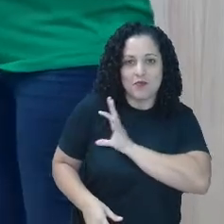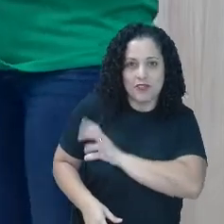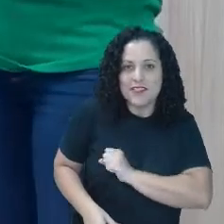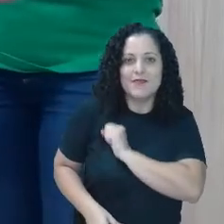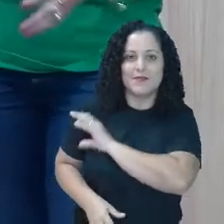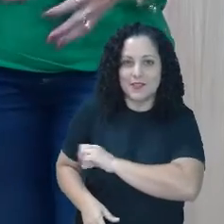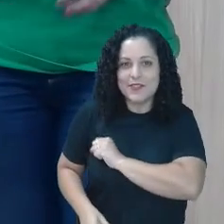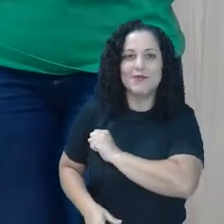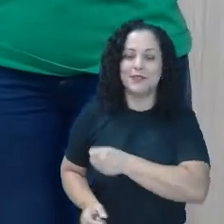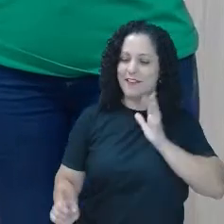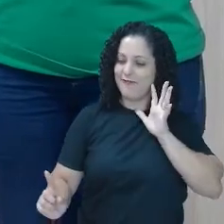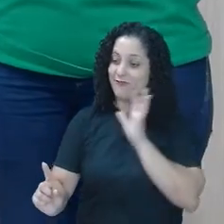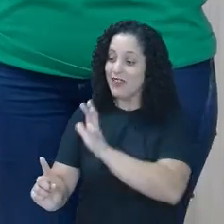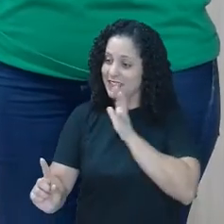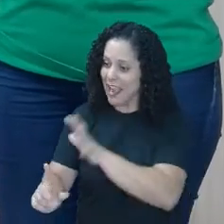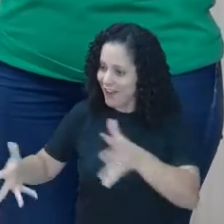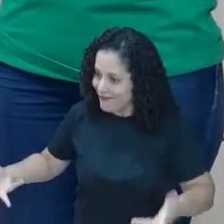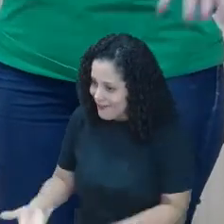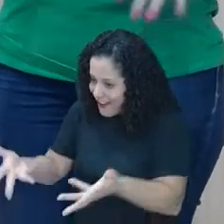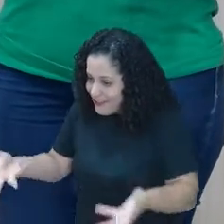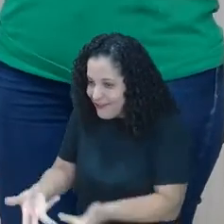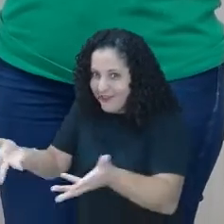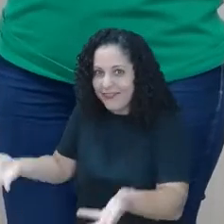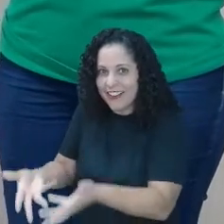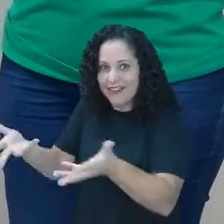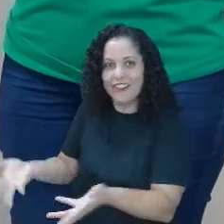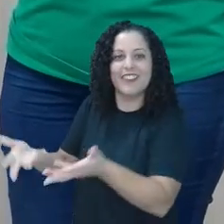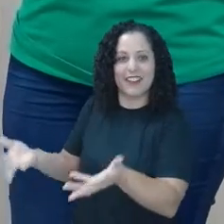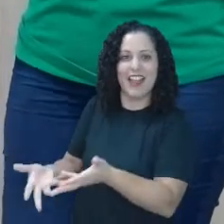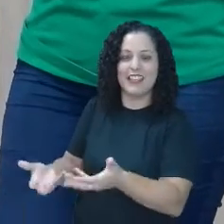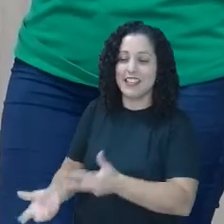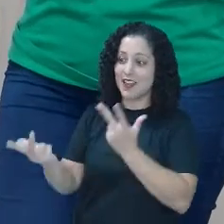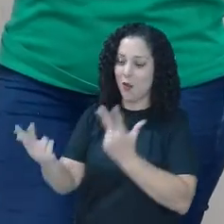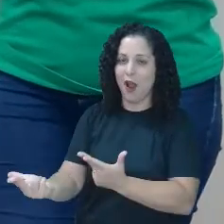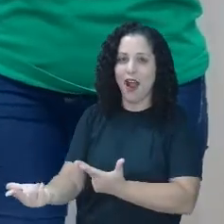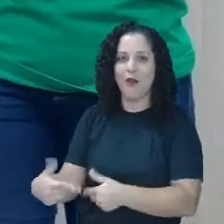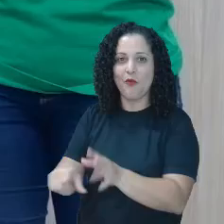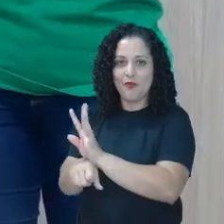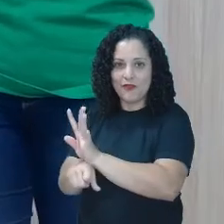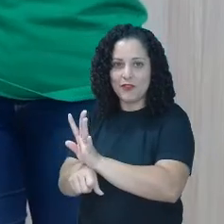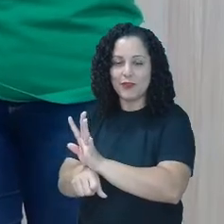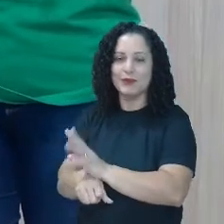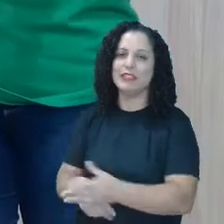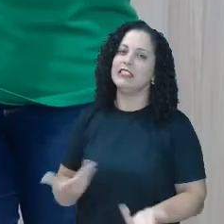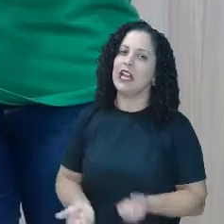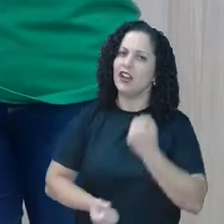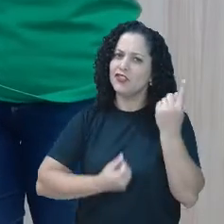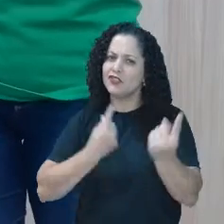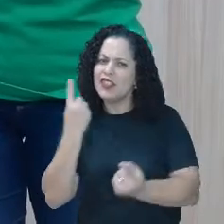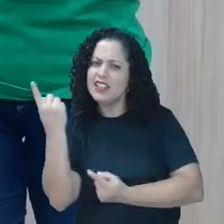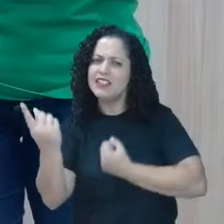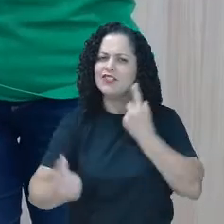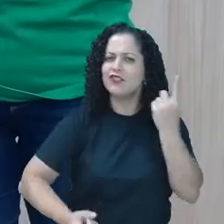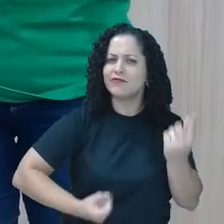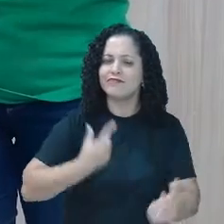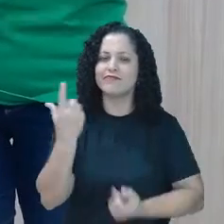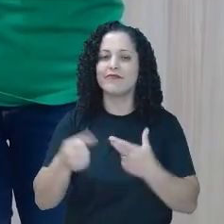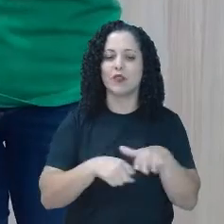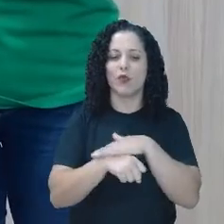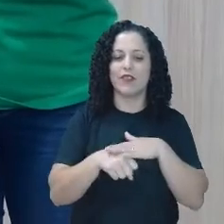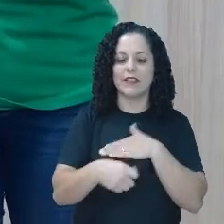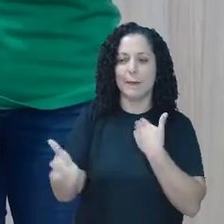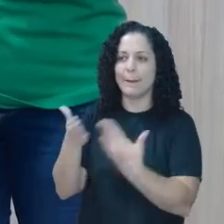fazer com que outra pessoa ache e queira assistir aquele mesmo filme. Até que, às vezes, né, gente, a gente começa a conversar, falar